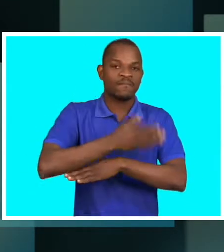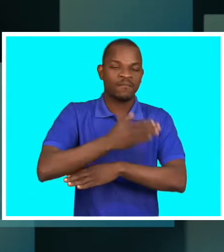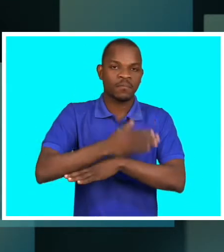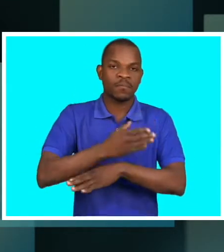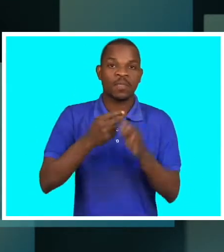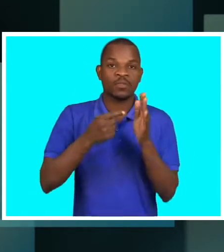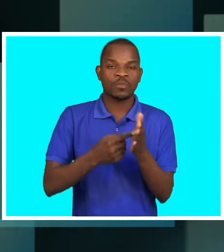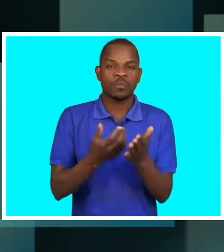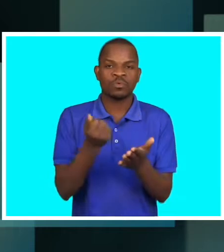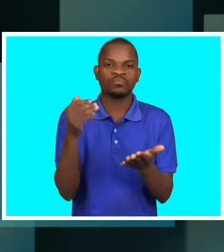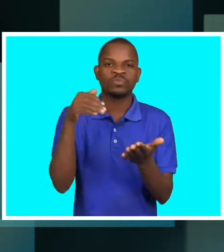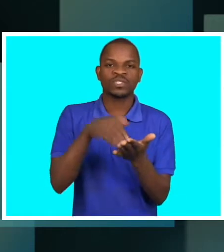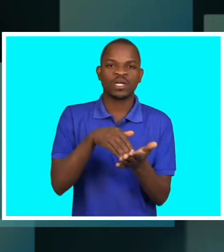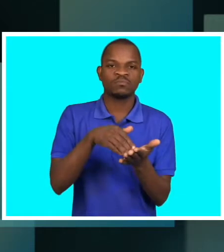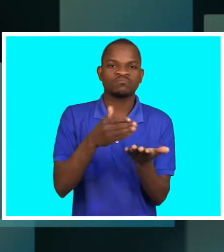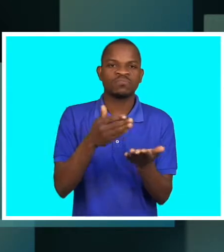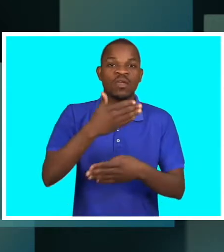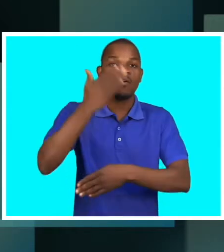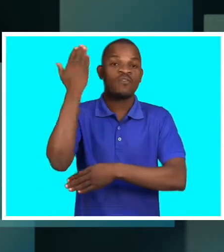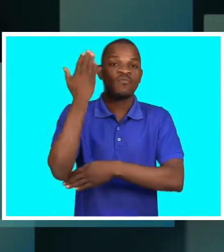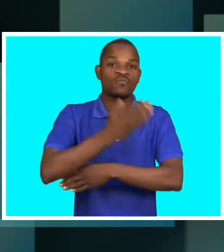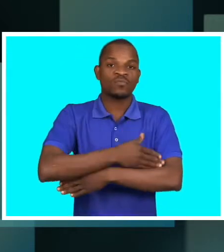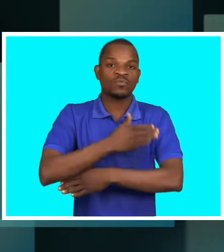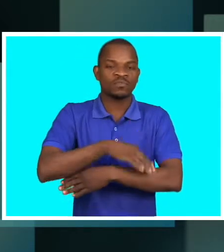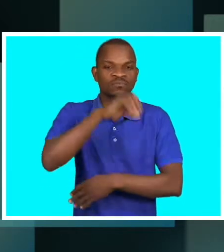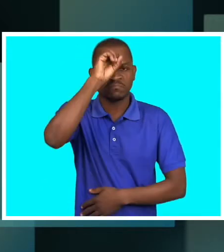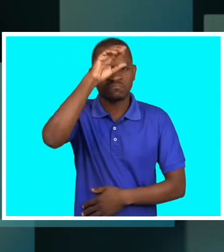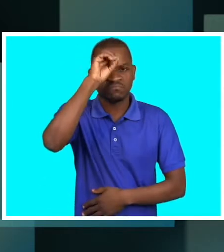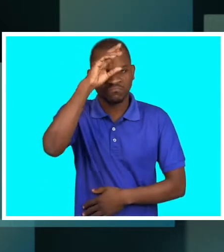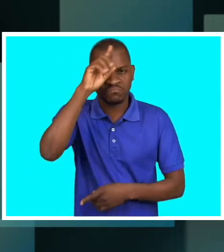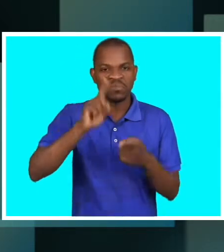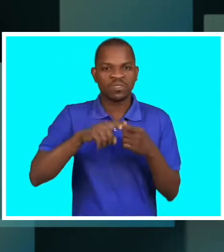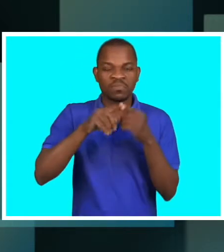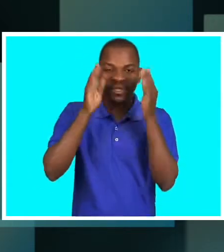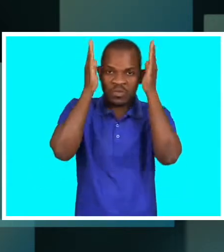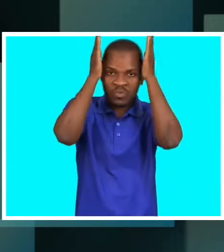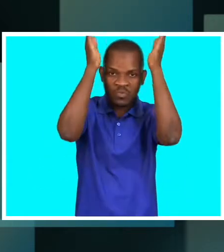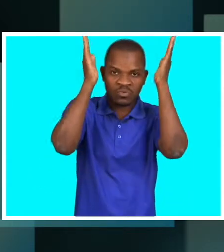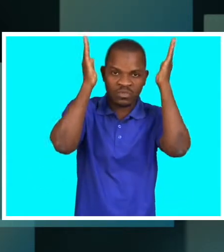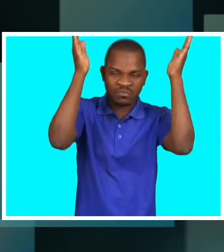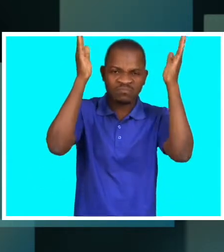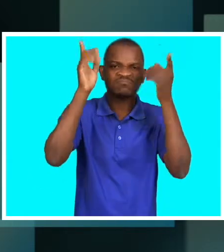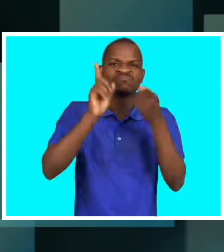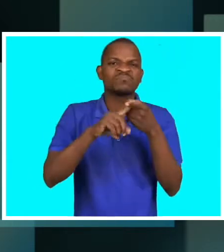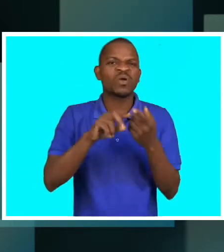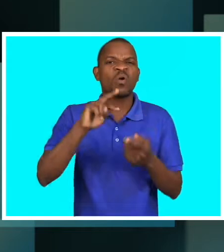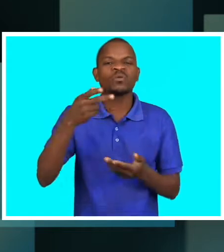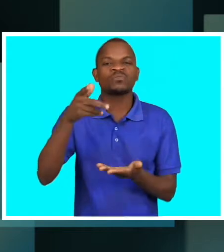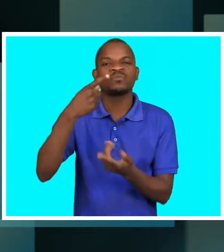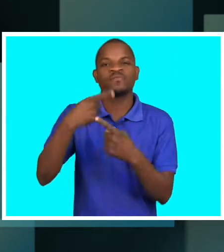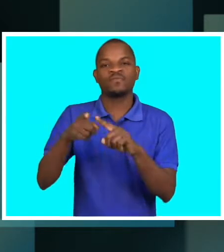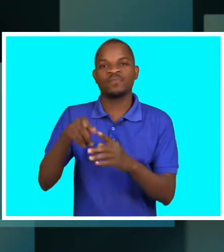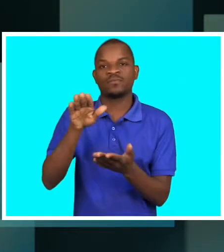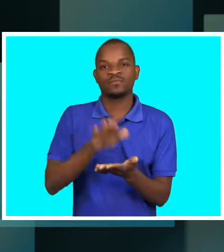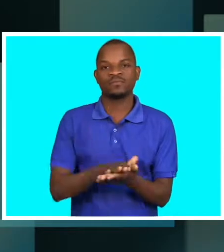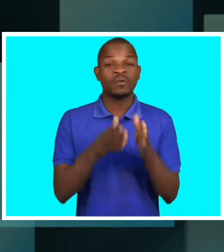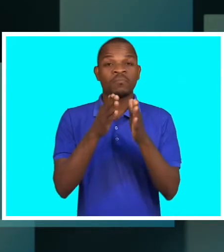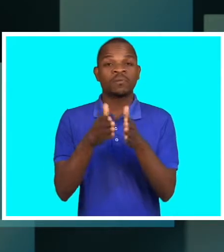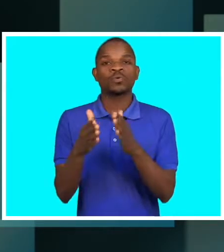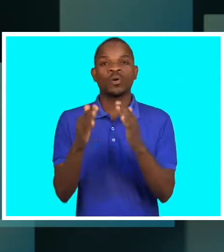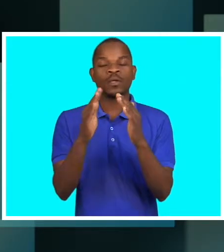nas fronteiras por exemplo podemos ir à fronteira da África do Sul e fronteira da Suazilândia e outros